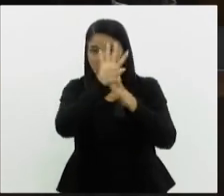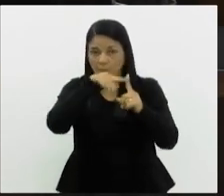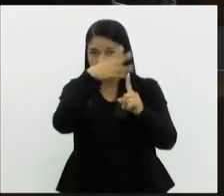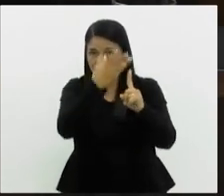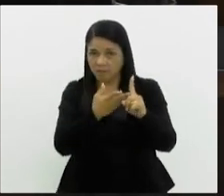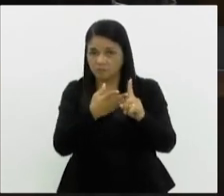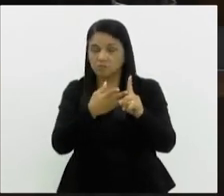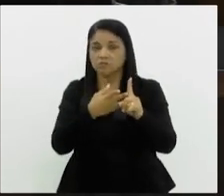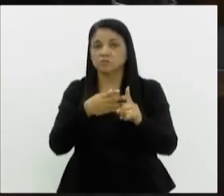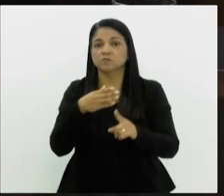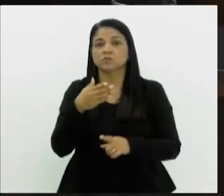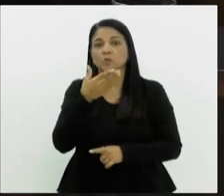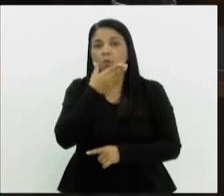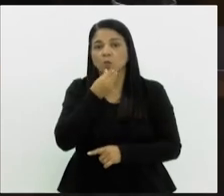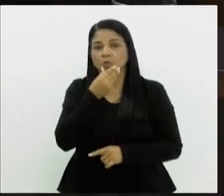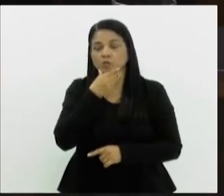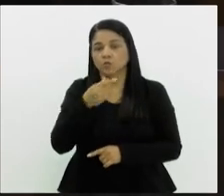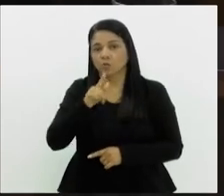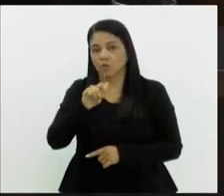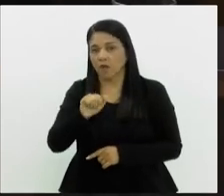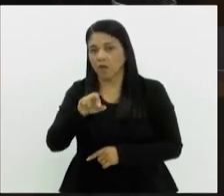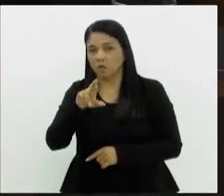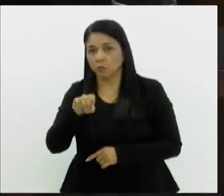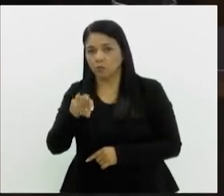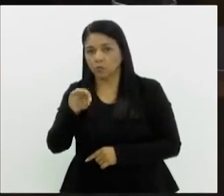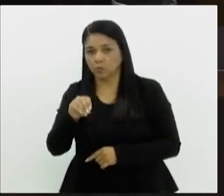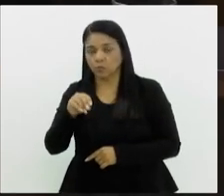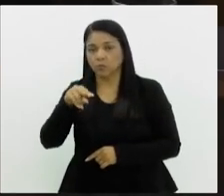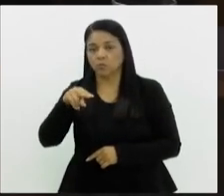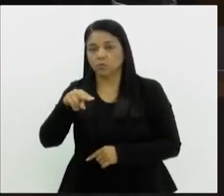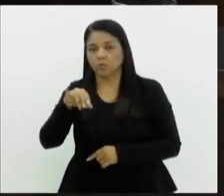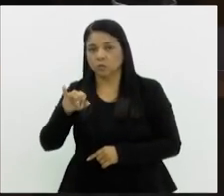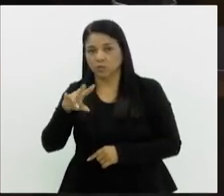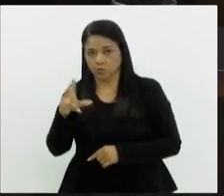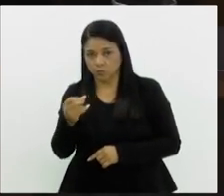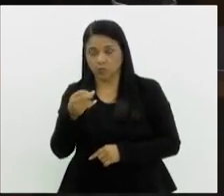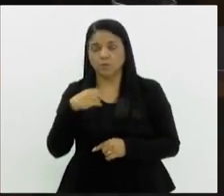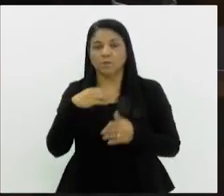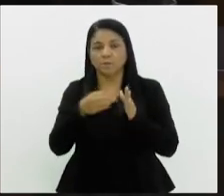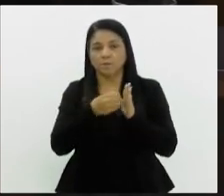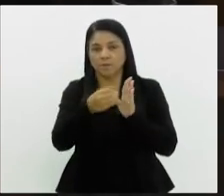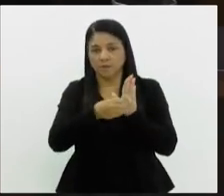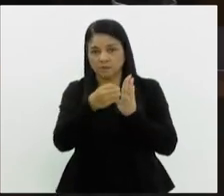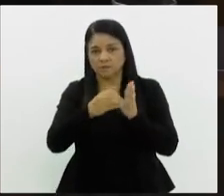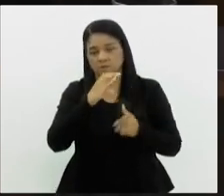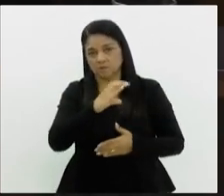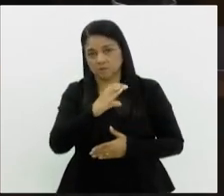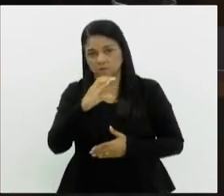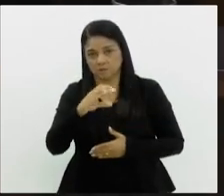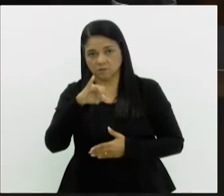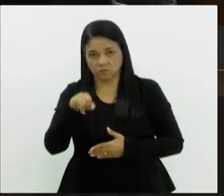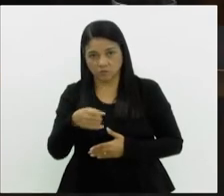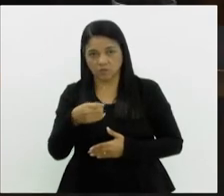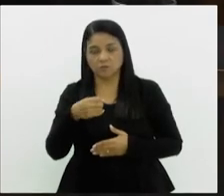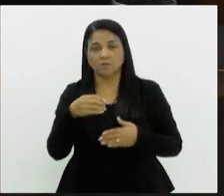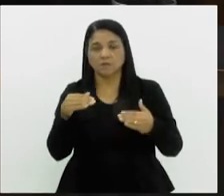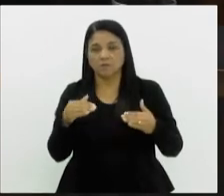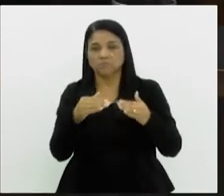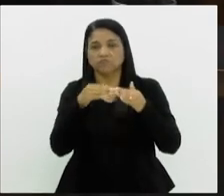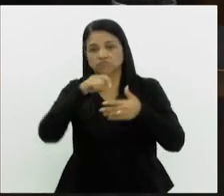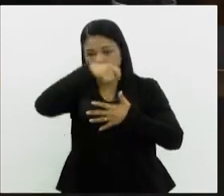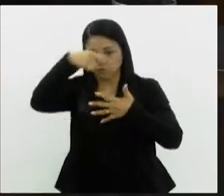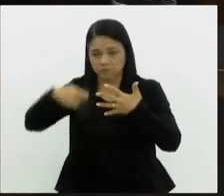homenagem aos garotos do Ninho, pareceres da Comissão de Constituição e Justiça pela